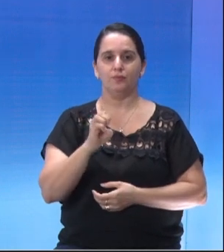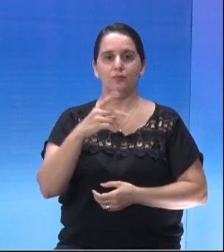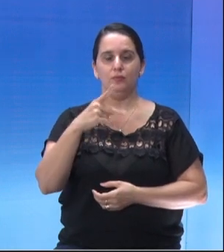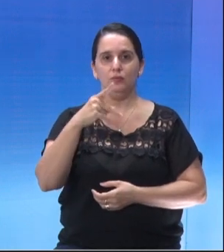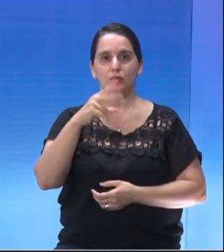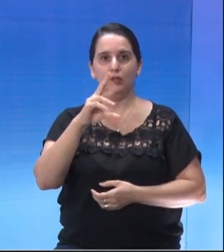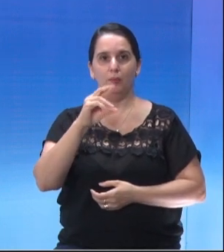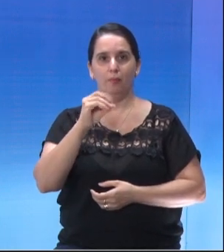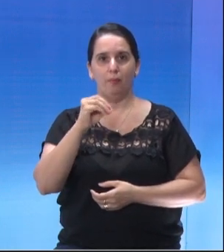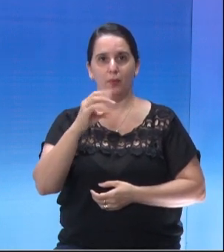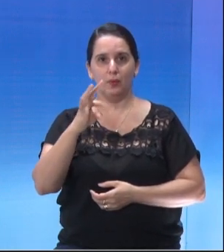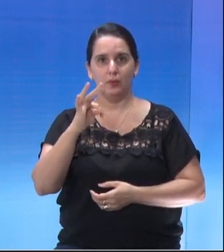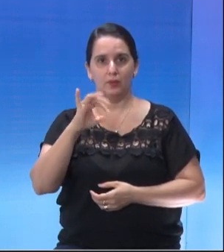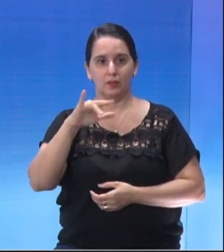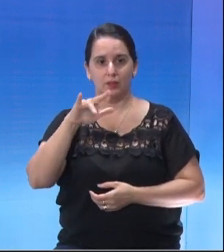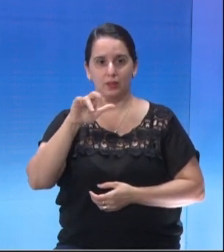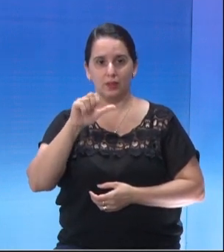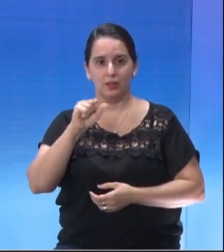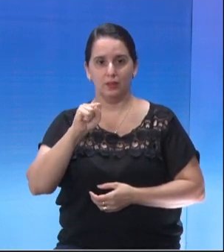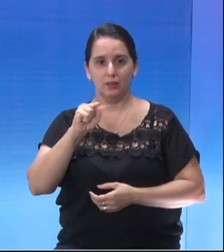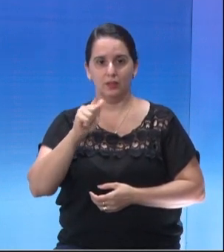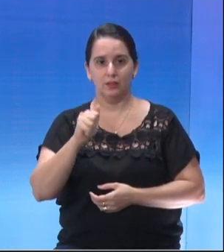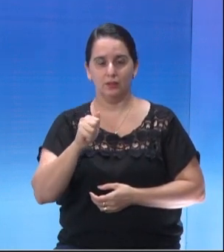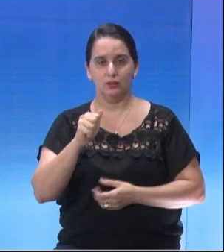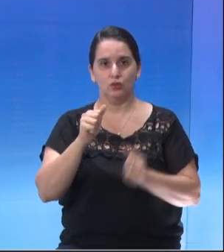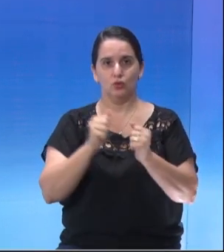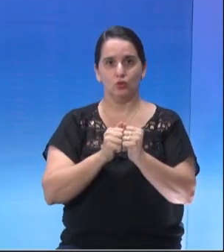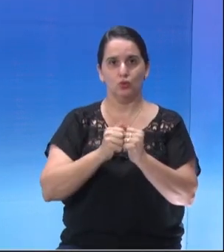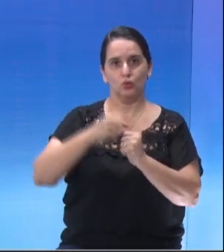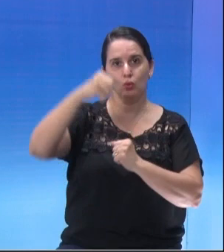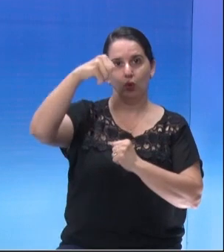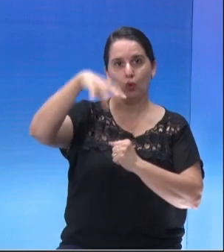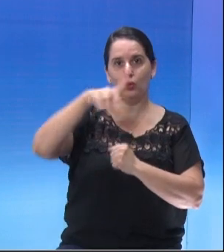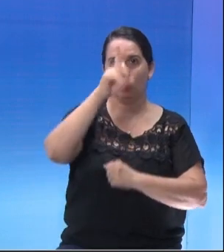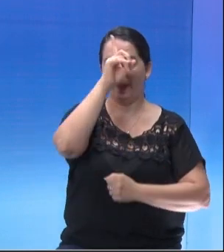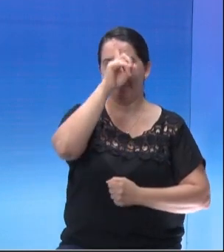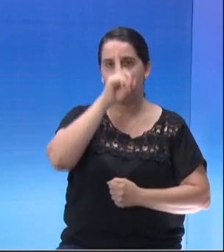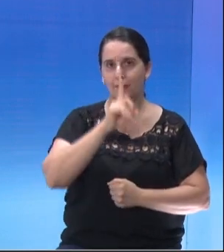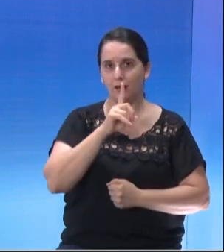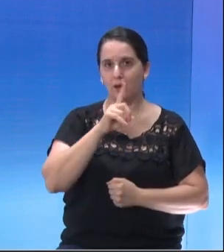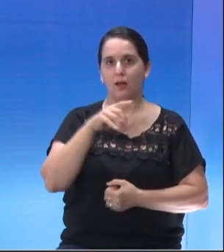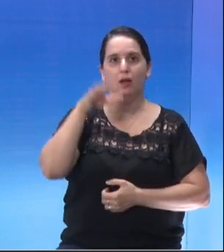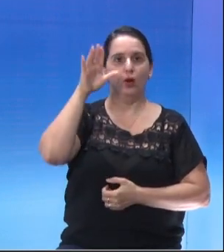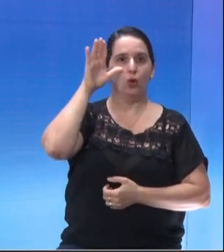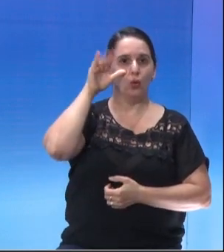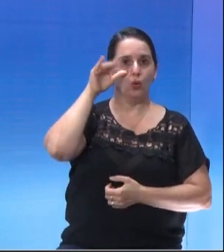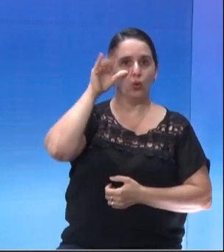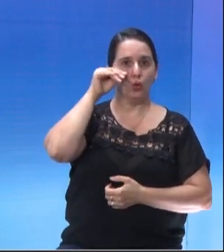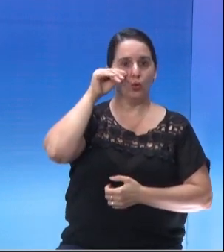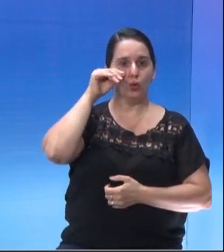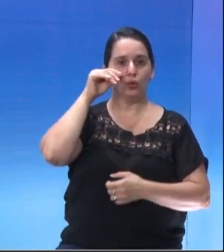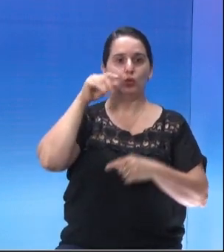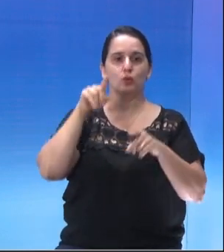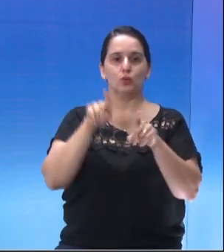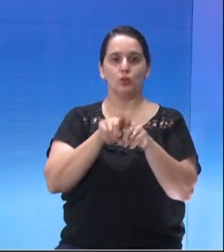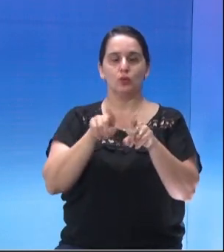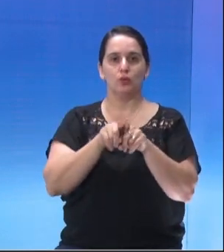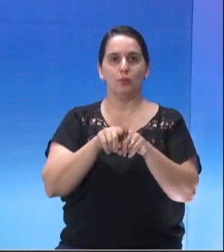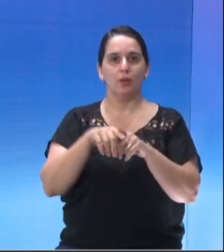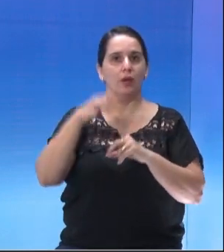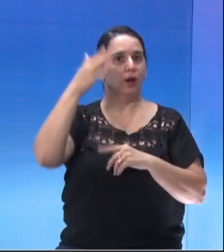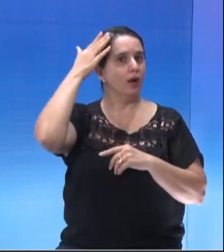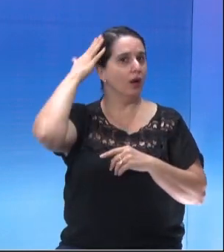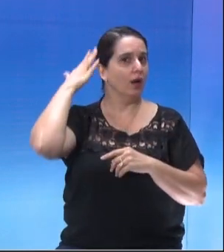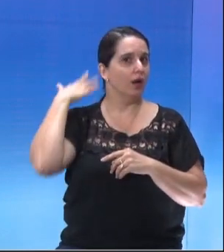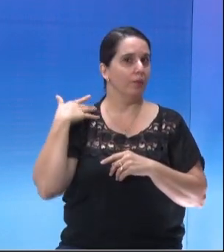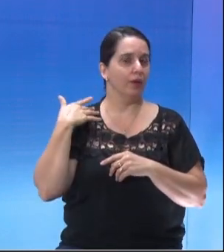de luz amarela. Essa letra E seria até curioso, pois nós sabemos que o cabelo é formado em torno